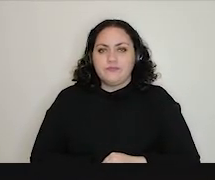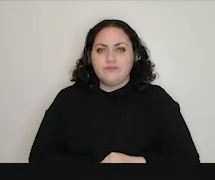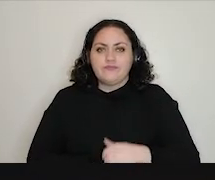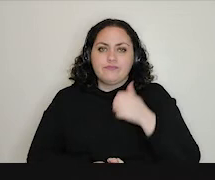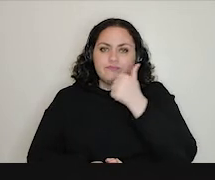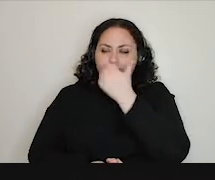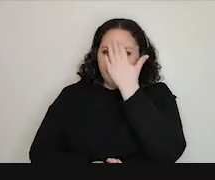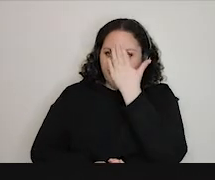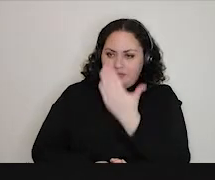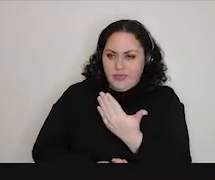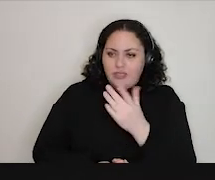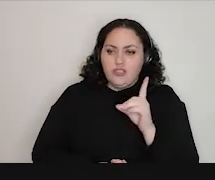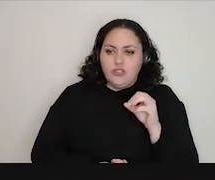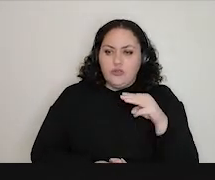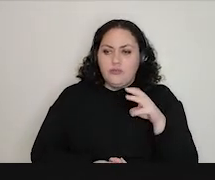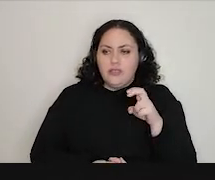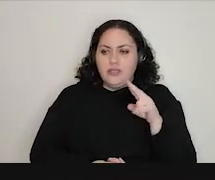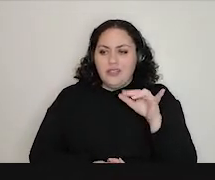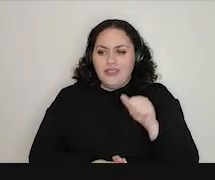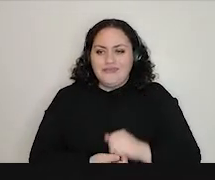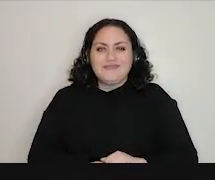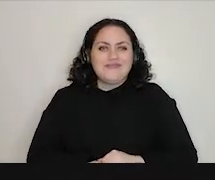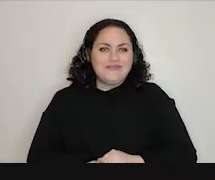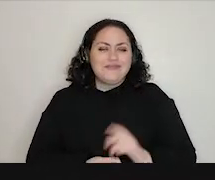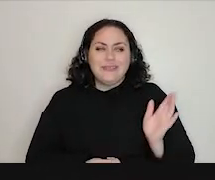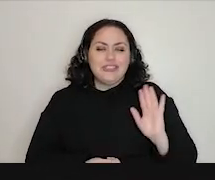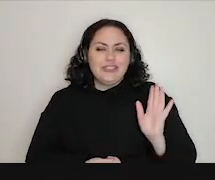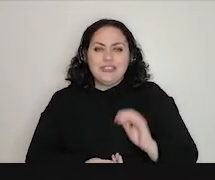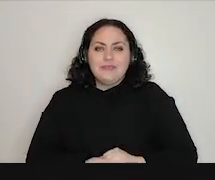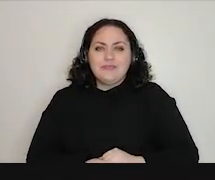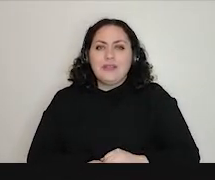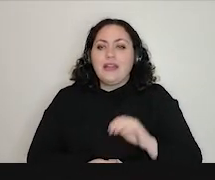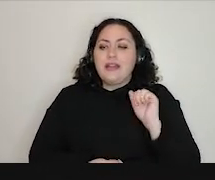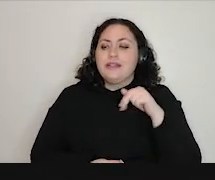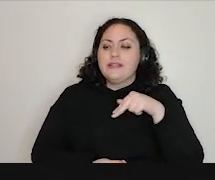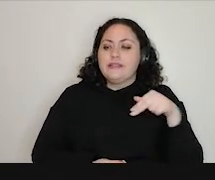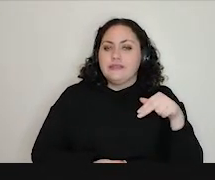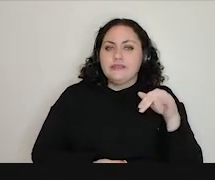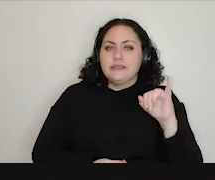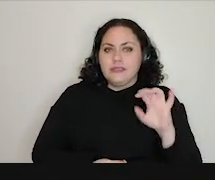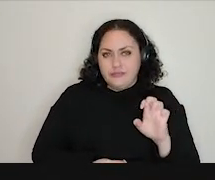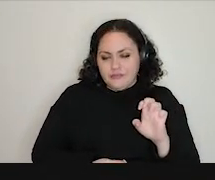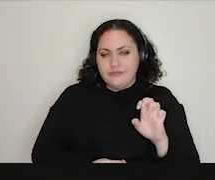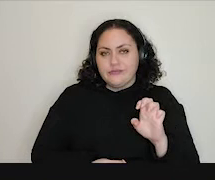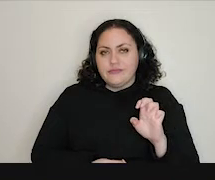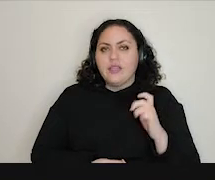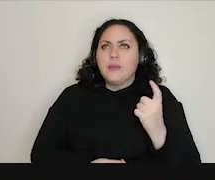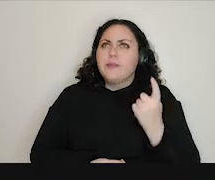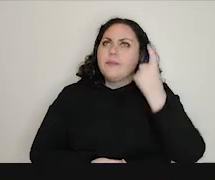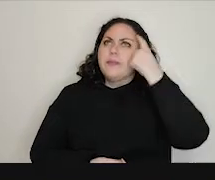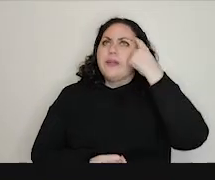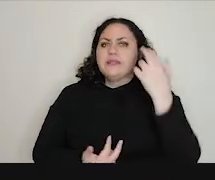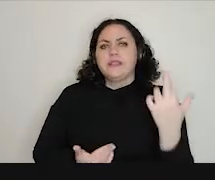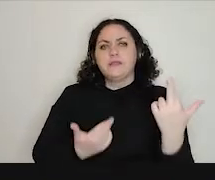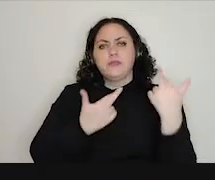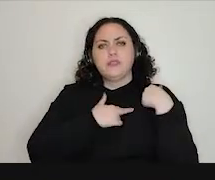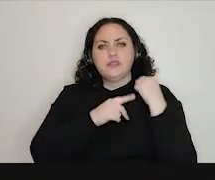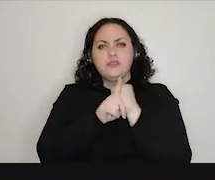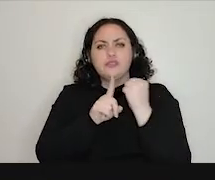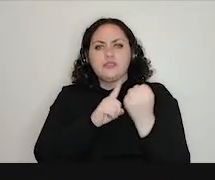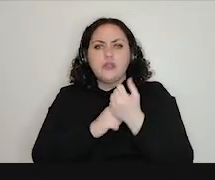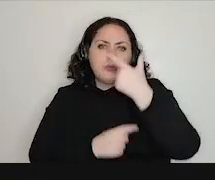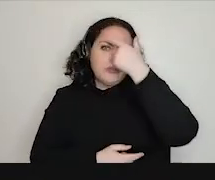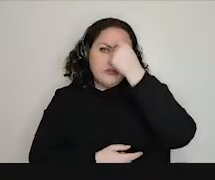Muito obrigada, Domênica. Imagina. Anne, pensando na responsabilidade social das universidades,